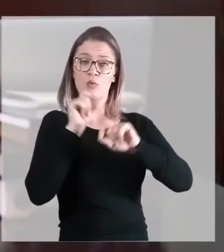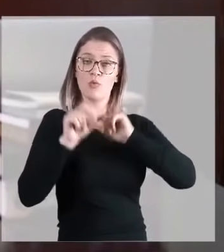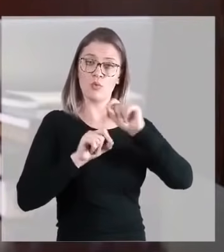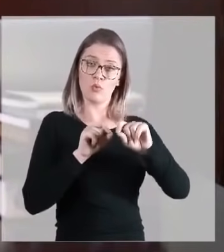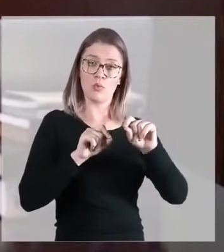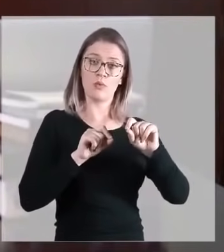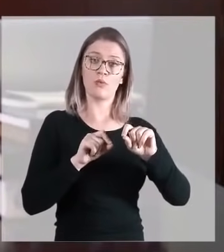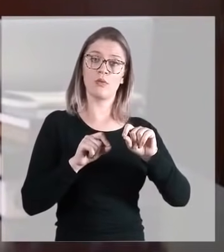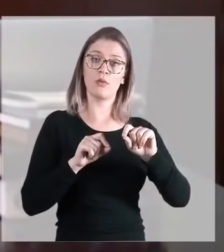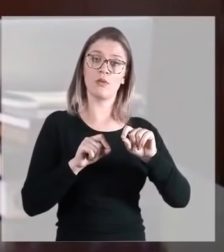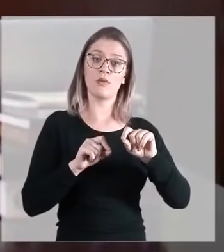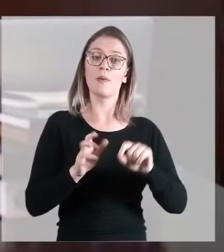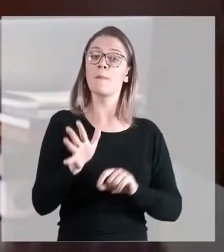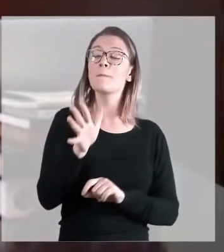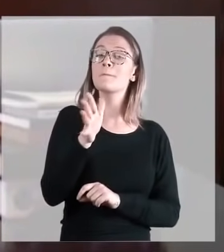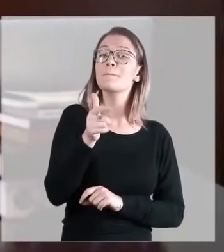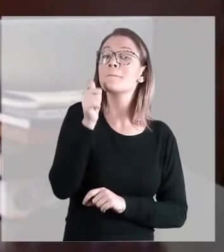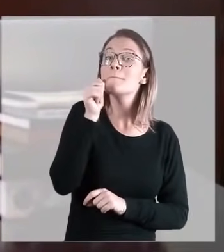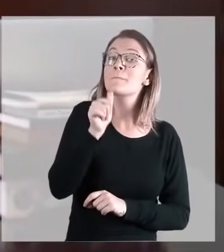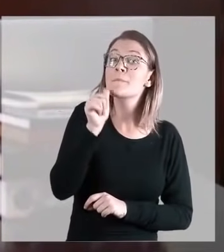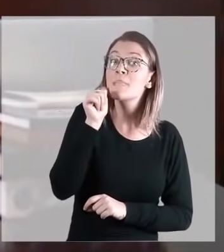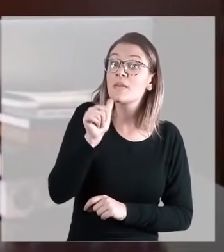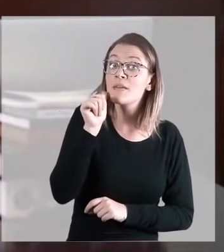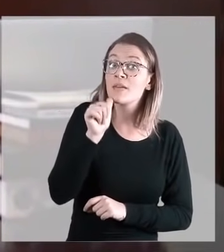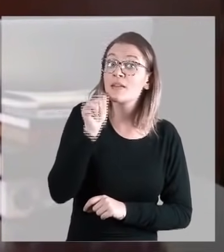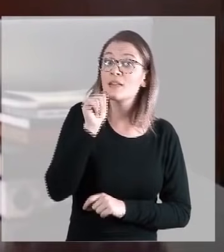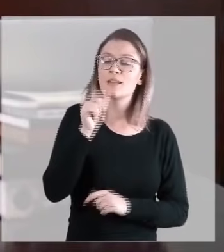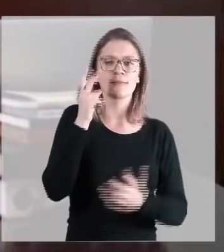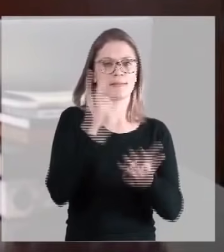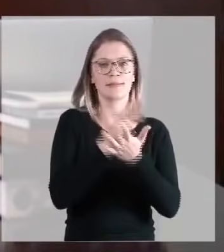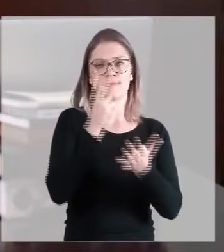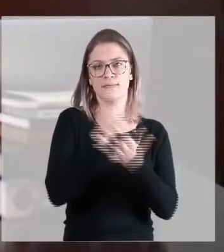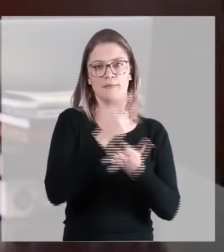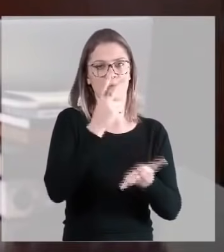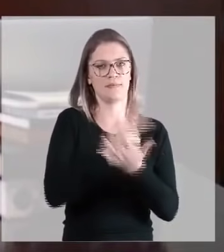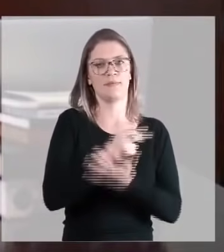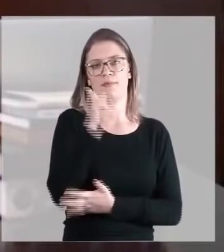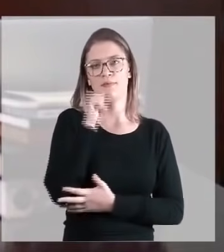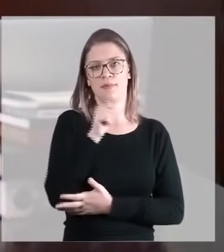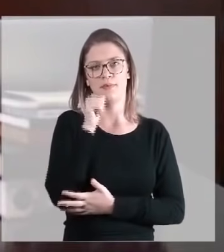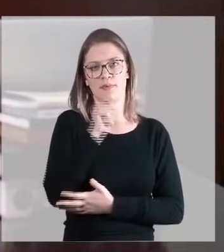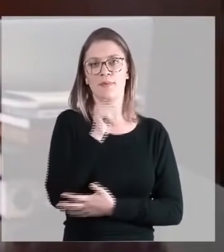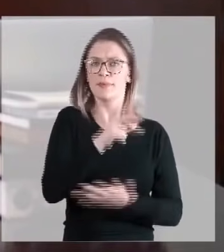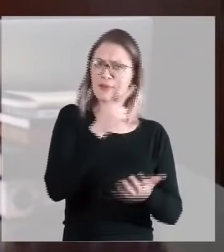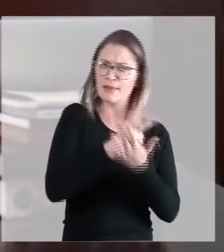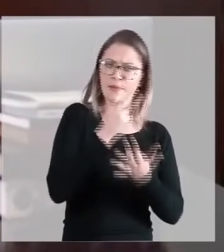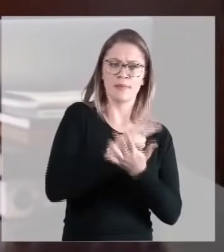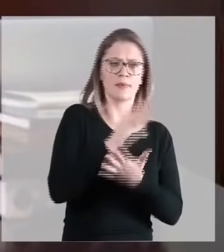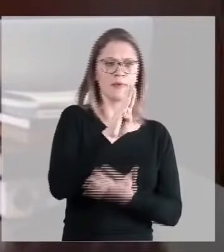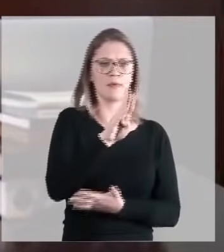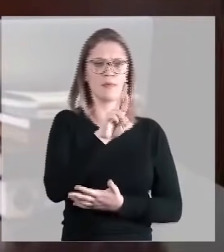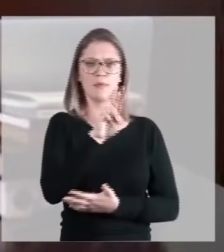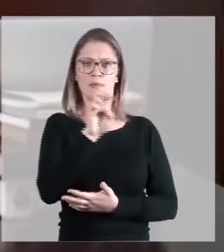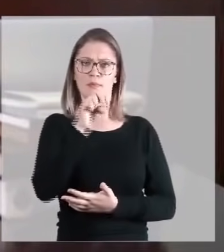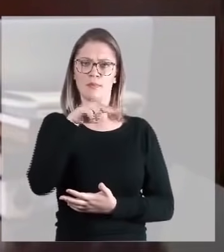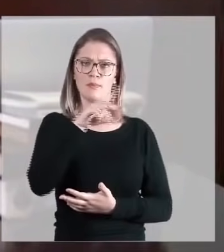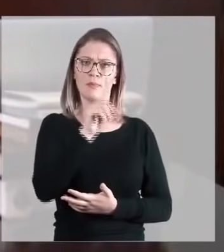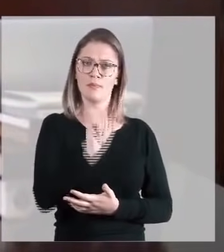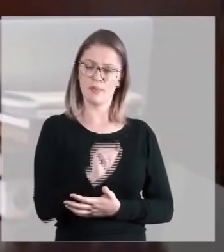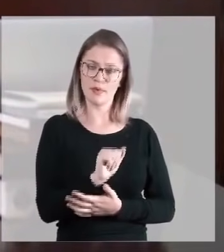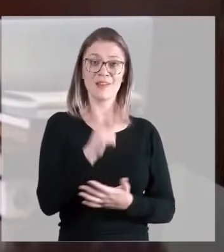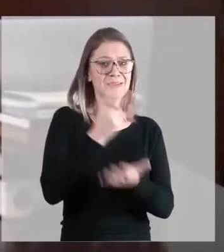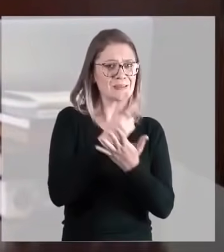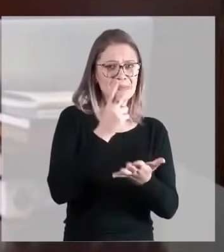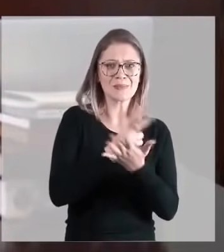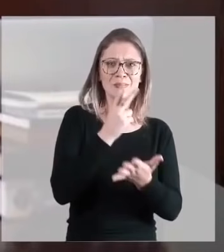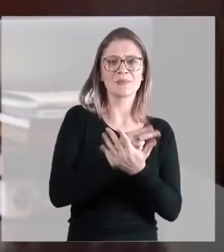todos os outros, inclusive o irmão, que ele era uma menina, que sempre foi menina, que sempre se chamou Brenda, que usaria vestido, que